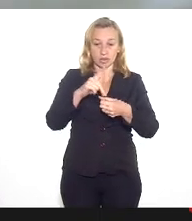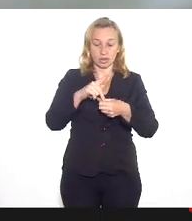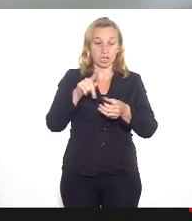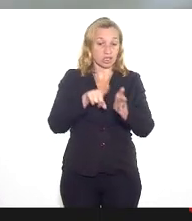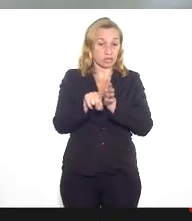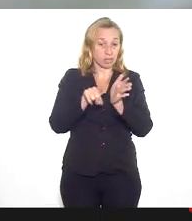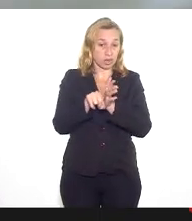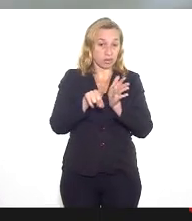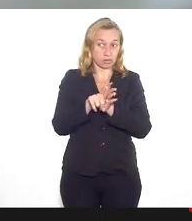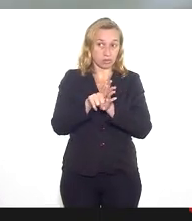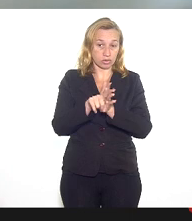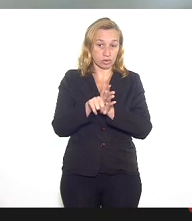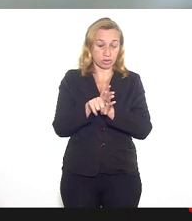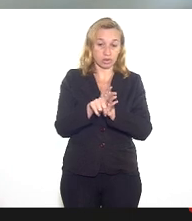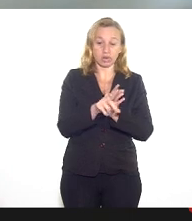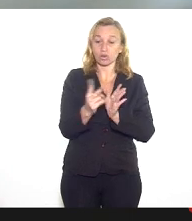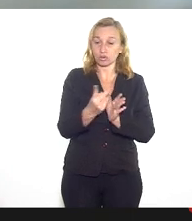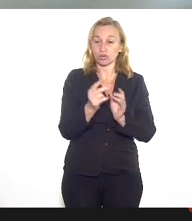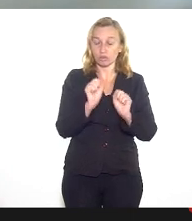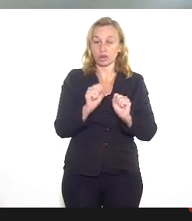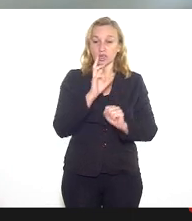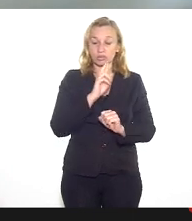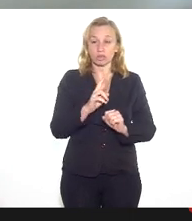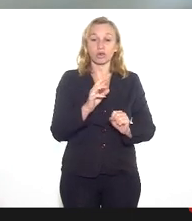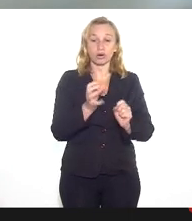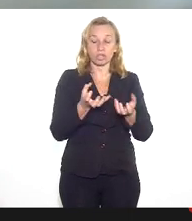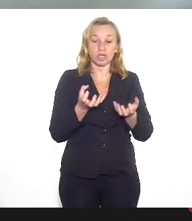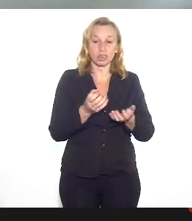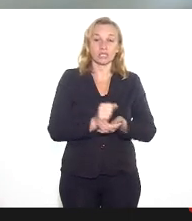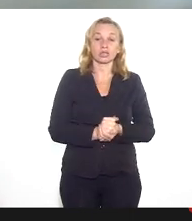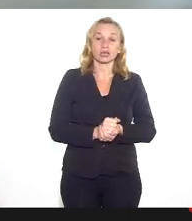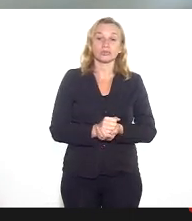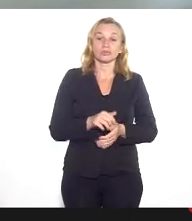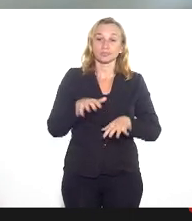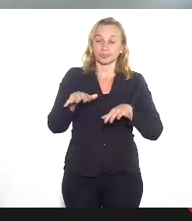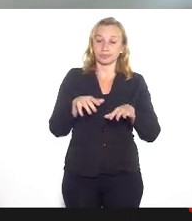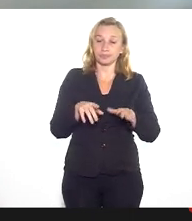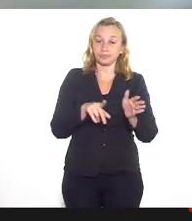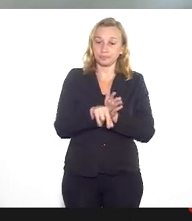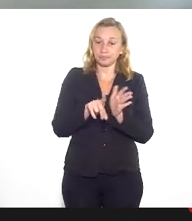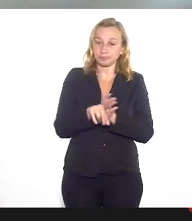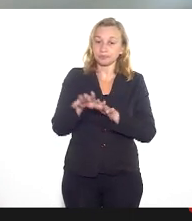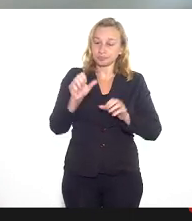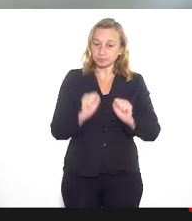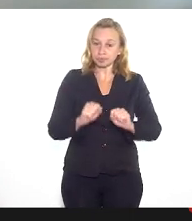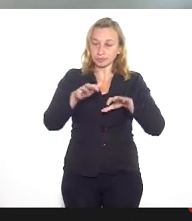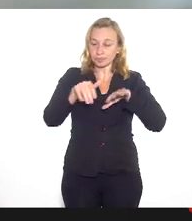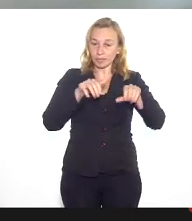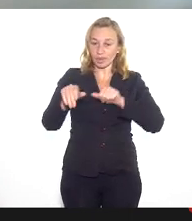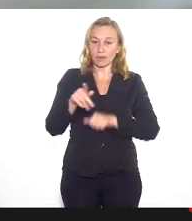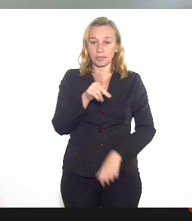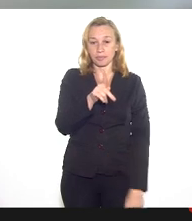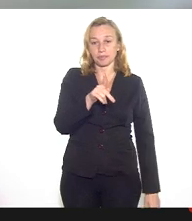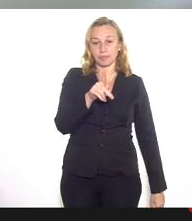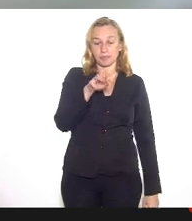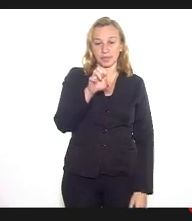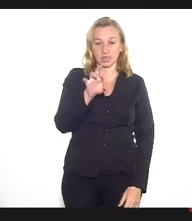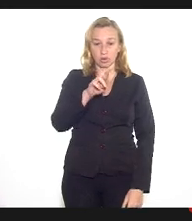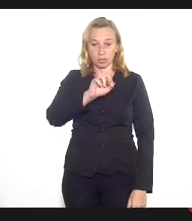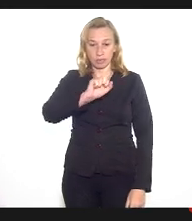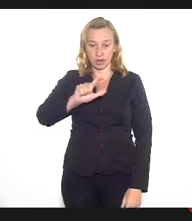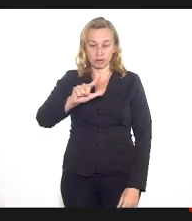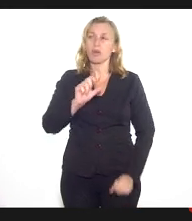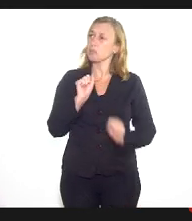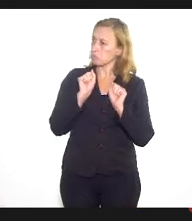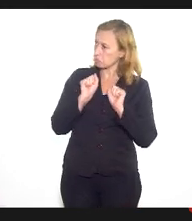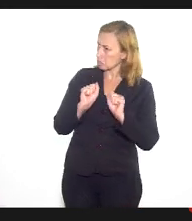comuns. Então, eu queria perguntar à excelência, eu posso chamar os representantes da Petrobras para depois fazer as perguntas. Com